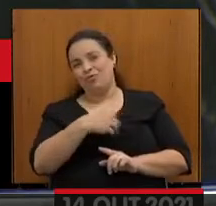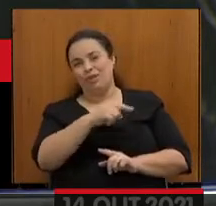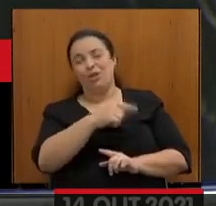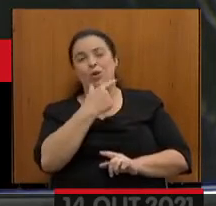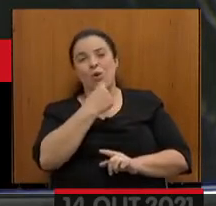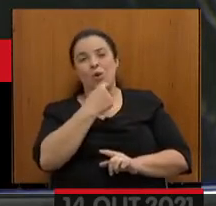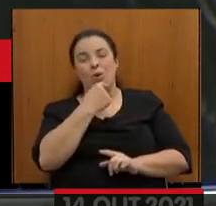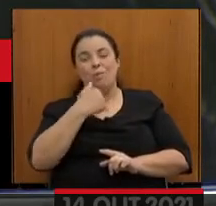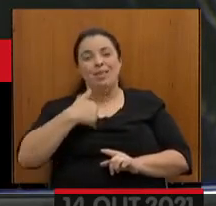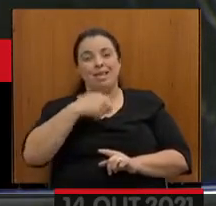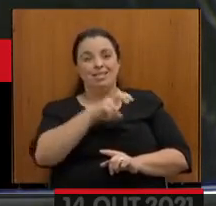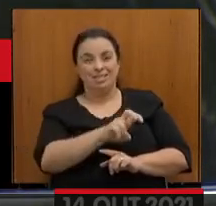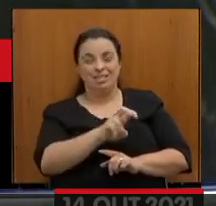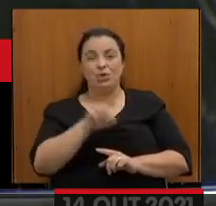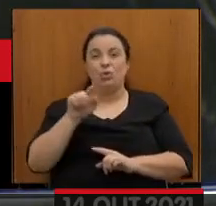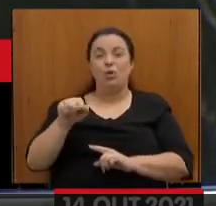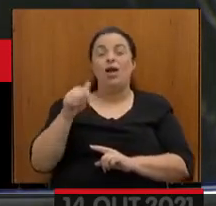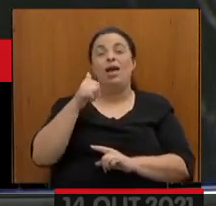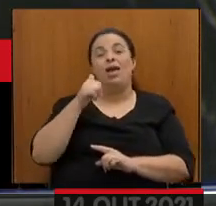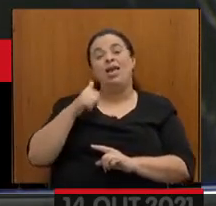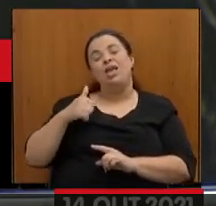e do Manuel, que tem 3.